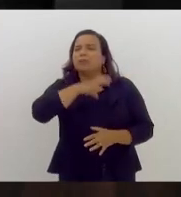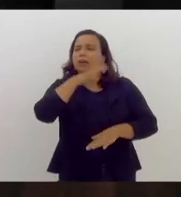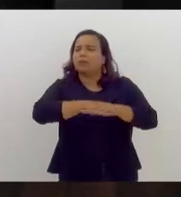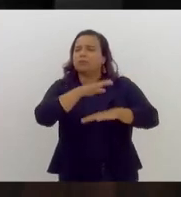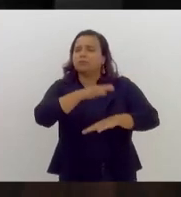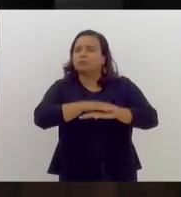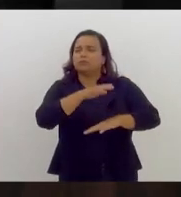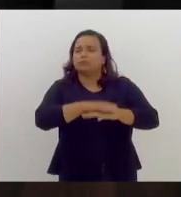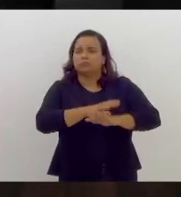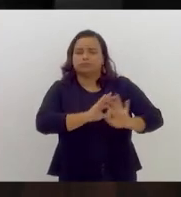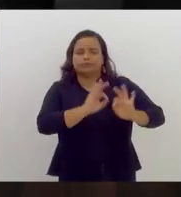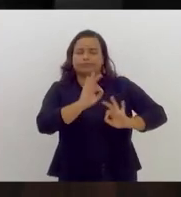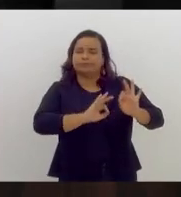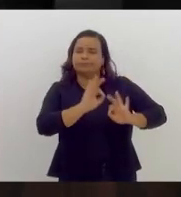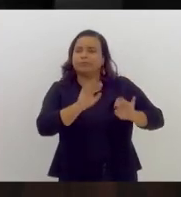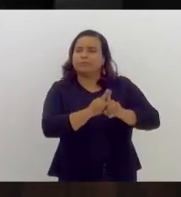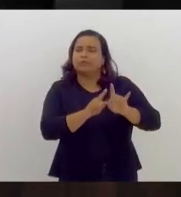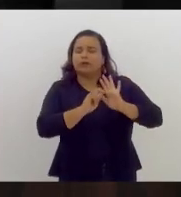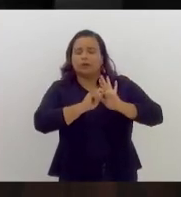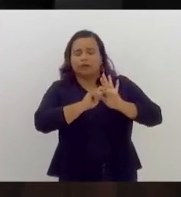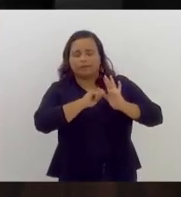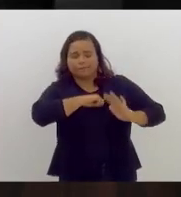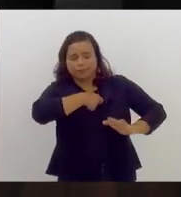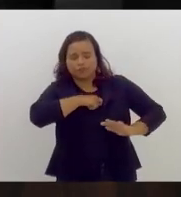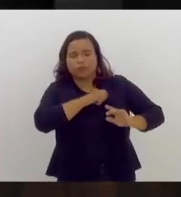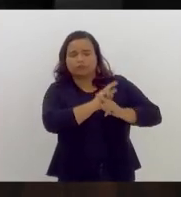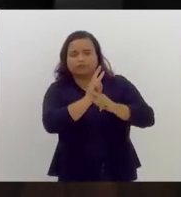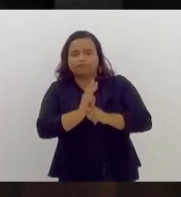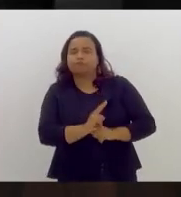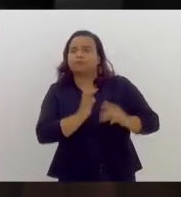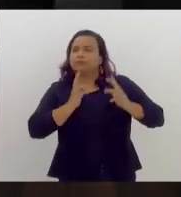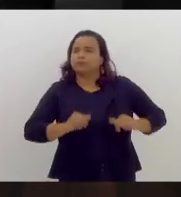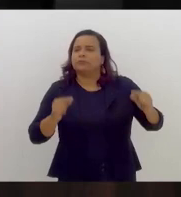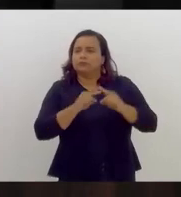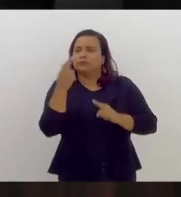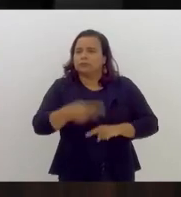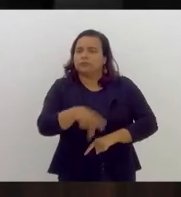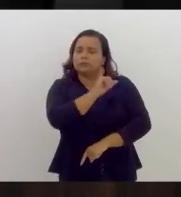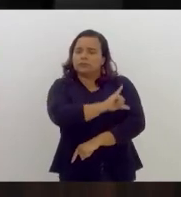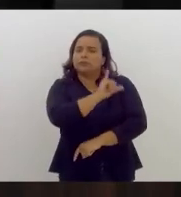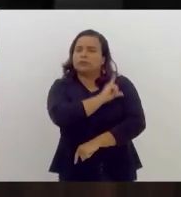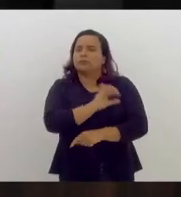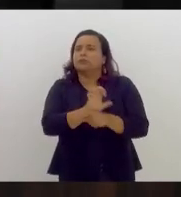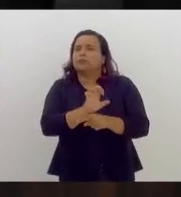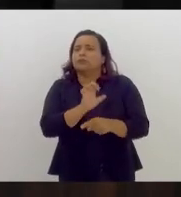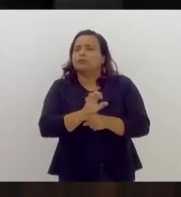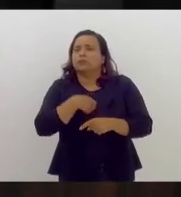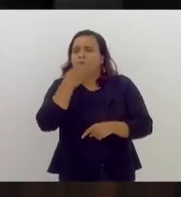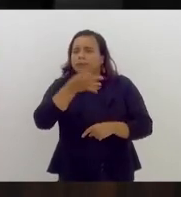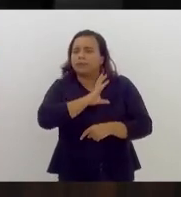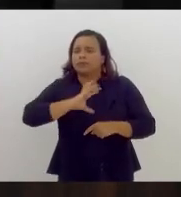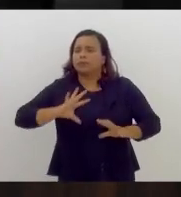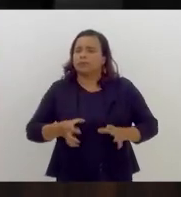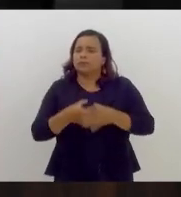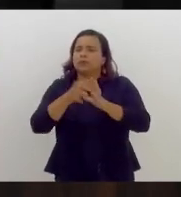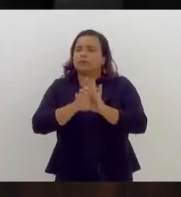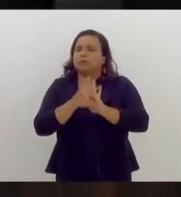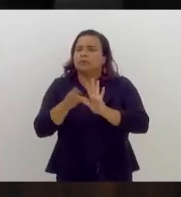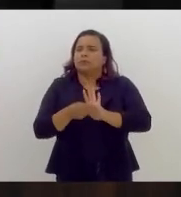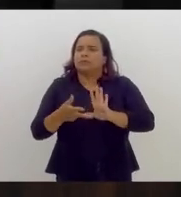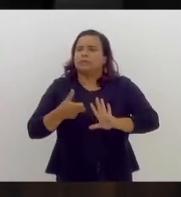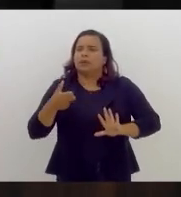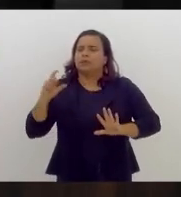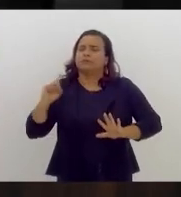como sua inspeção e fiscalização sanitária no Estado do Rio de Janeiro. Pendendo de parecer da Comissão de Emendas Constitucionais e Vetos, para emitir parecer,